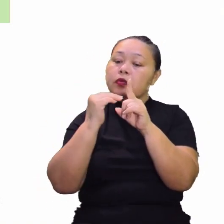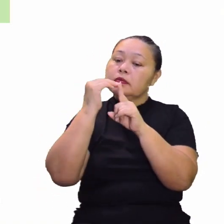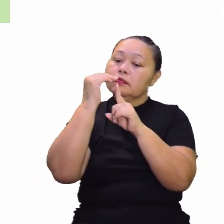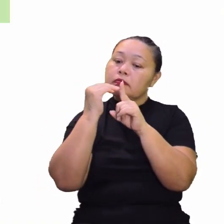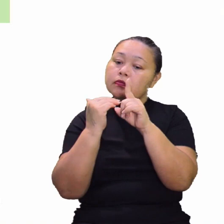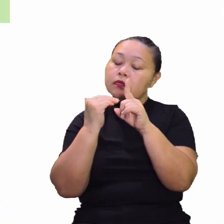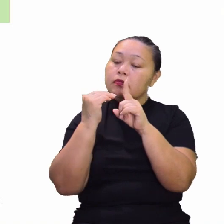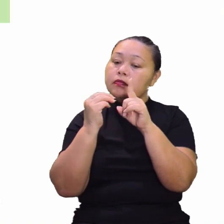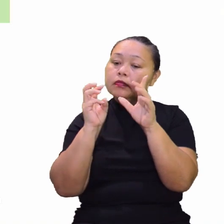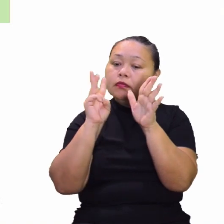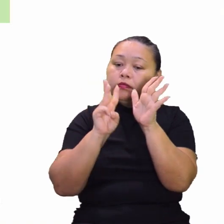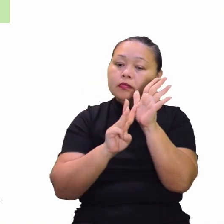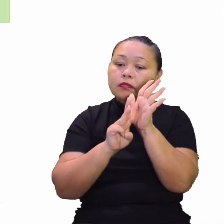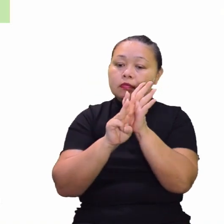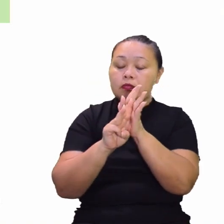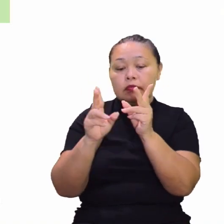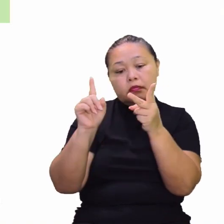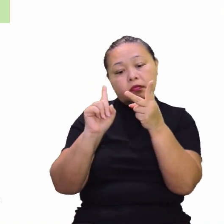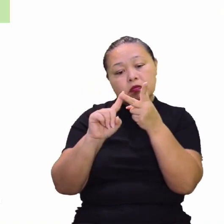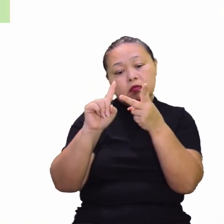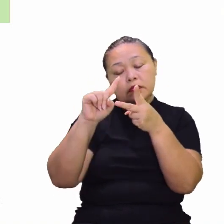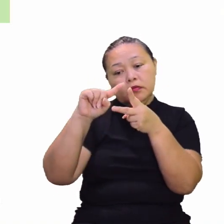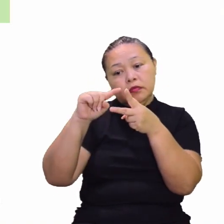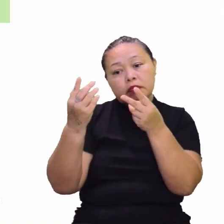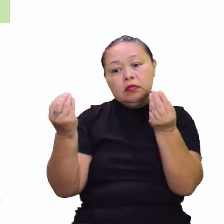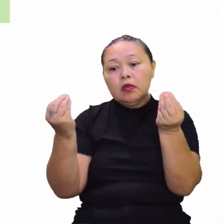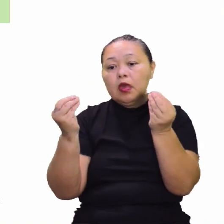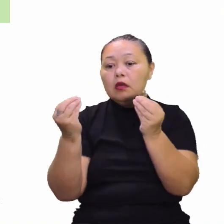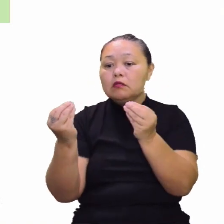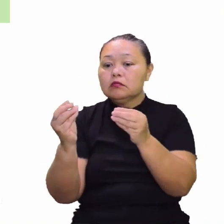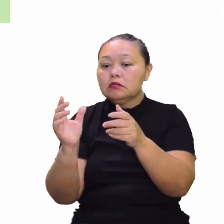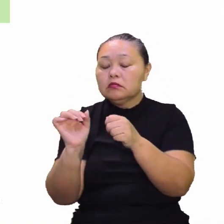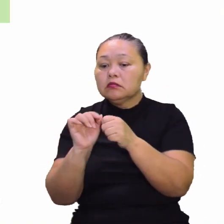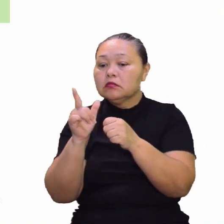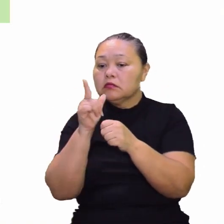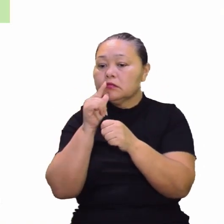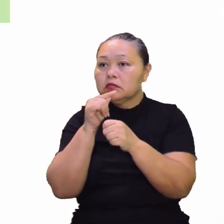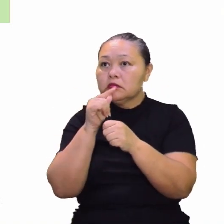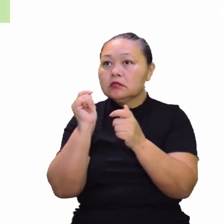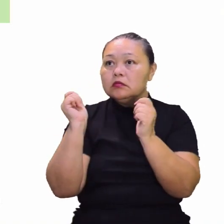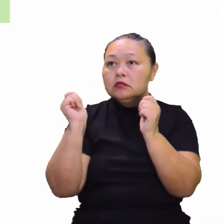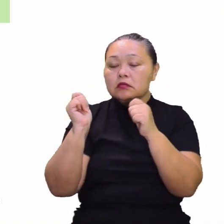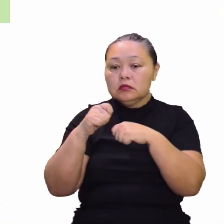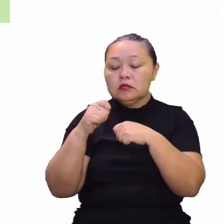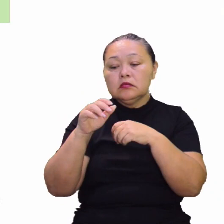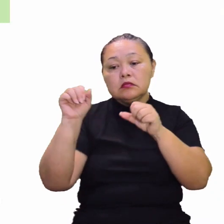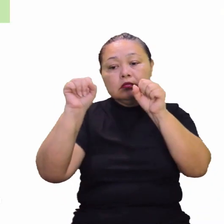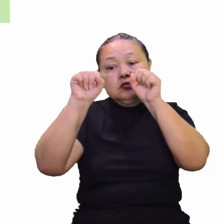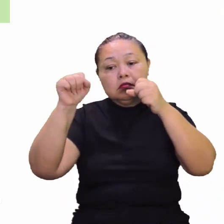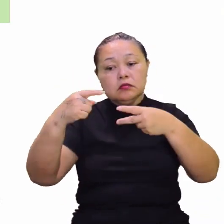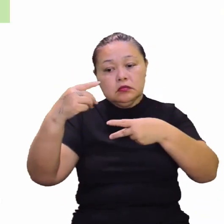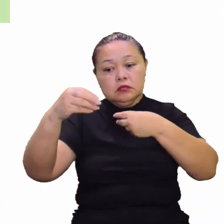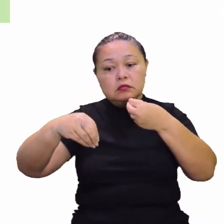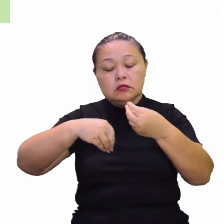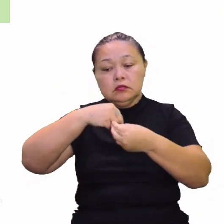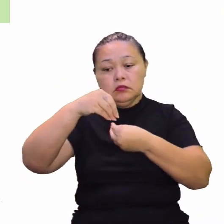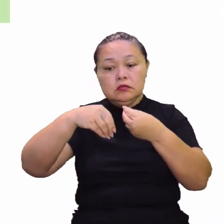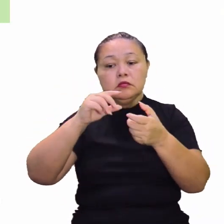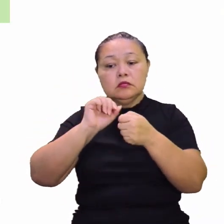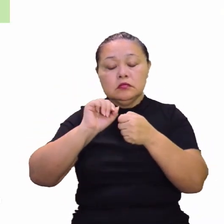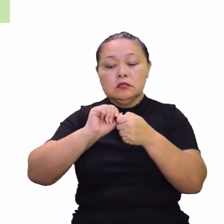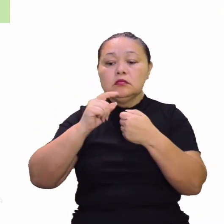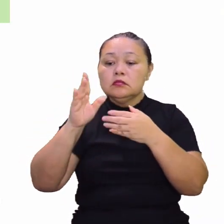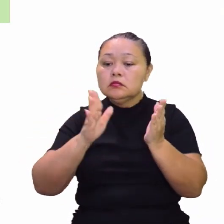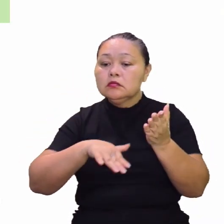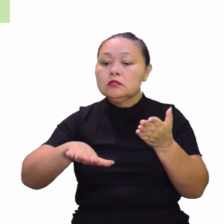Madeira, por ter 2 sistemas de alimentações das águas, a gente pode falar que é um sistema misto dentro